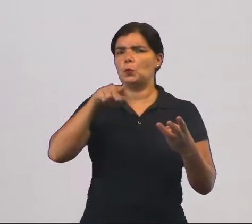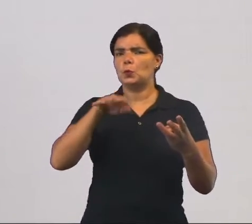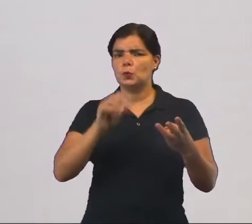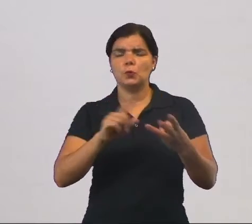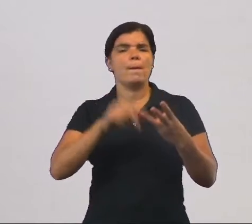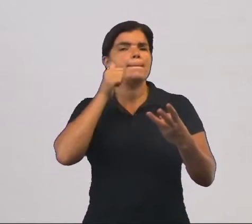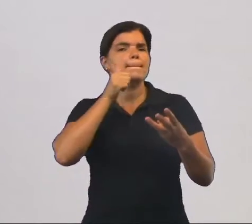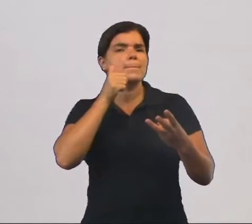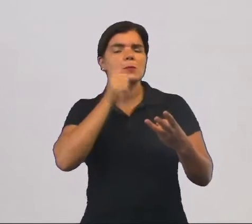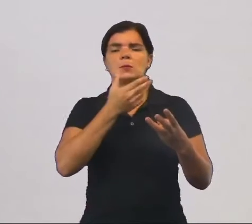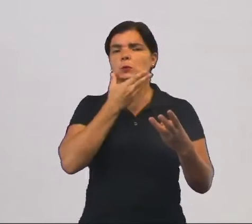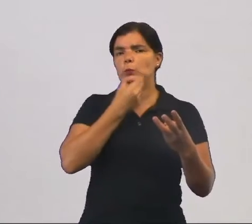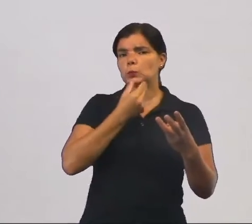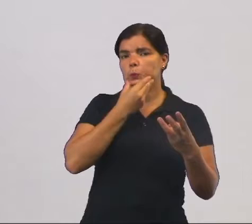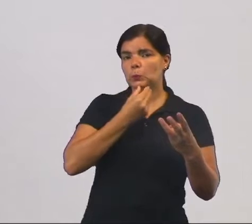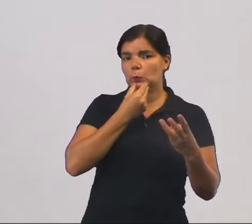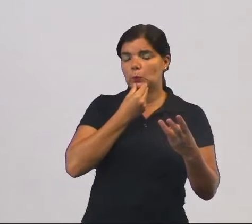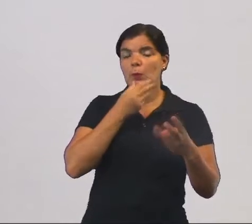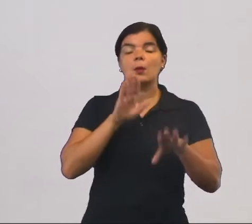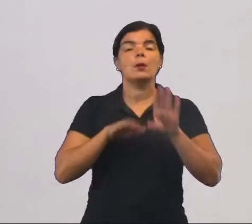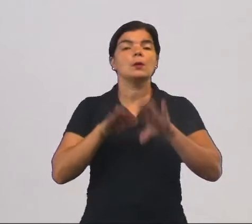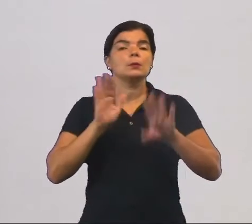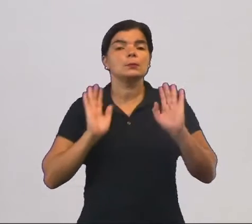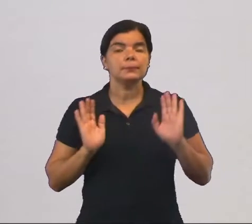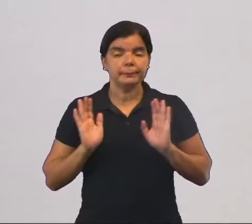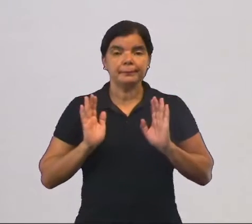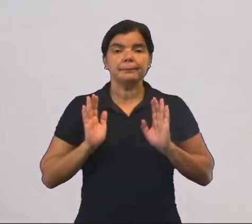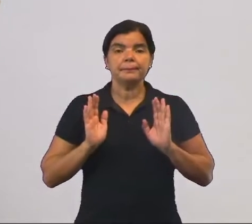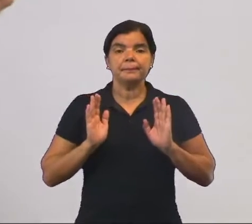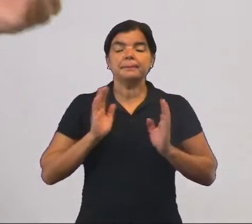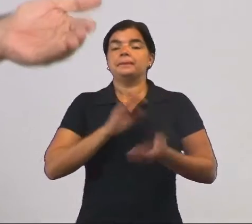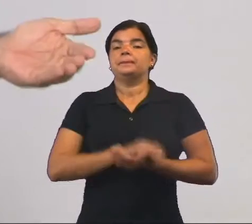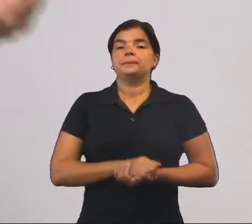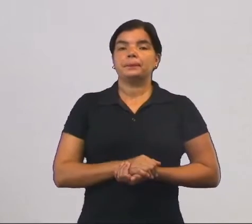entre mulheres e homens, na questão da